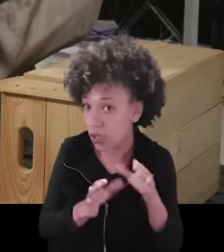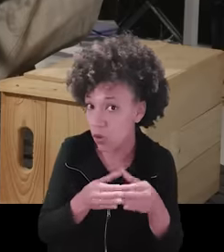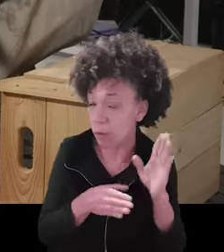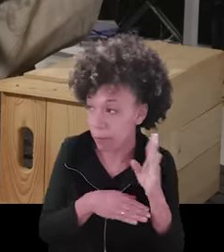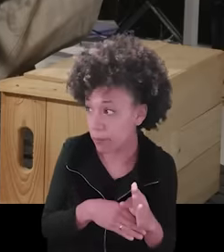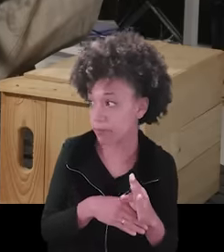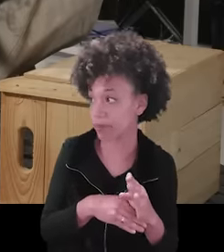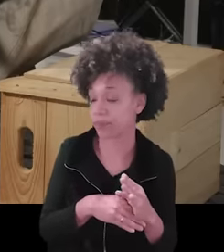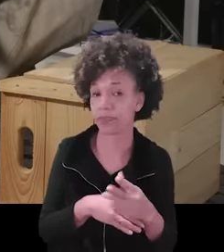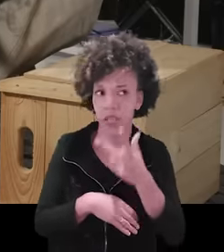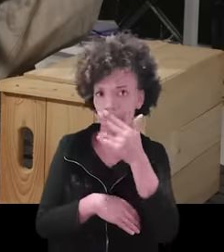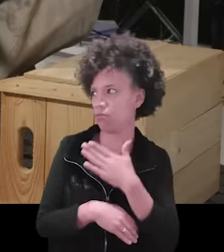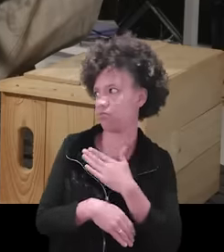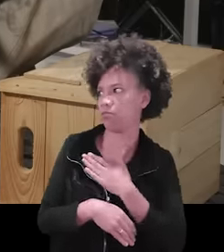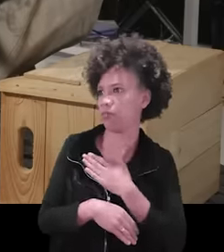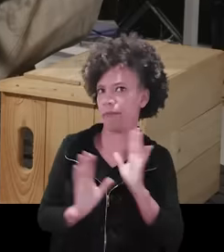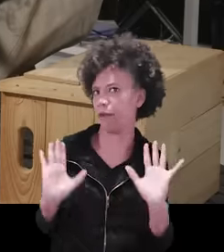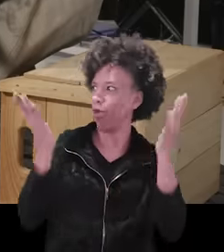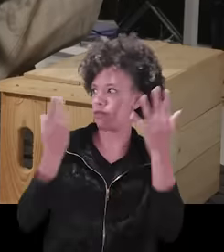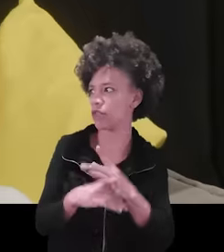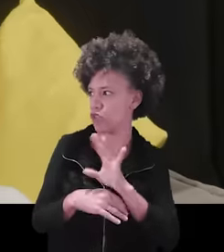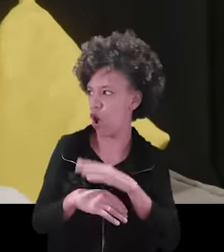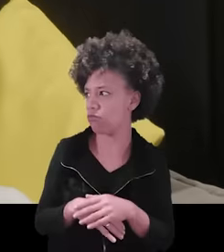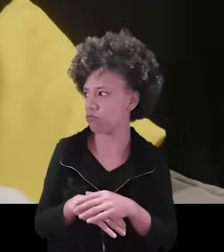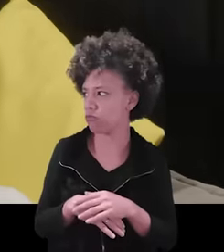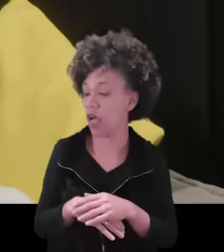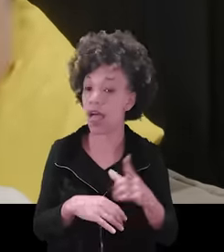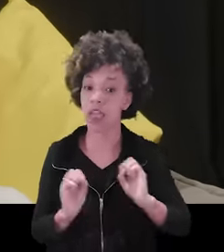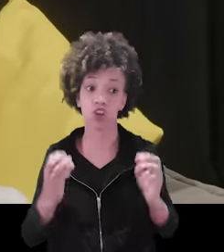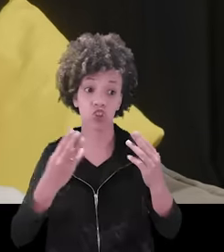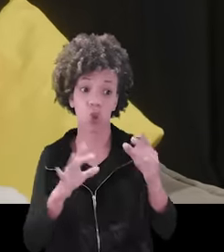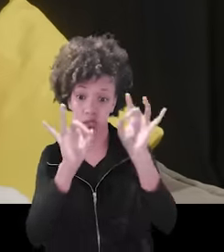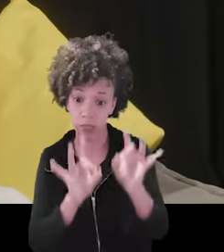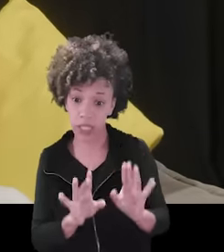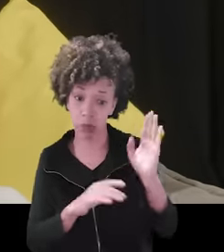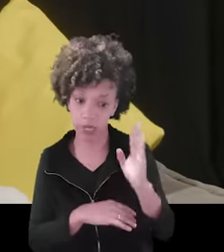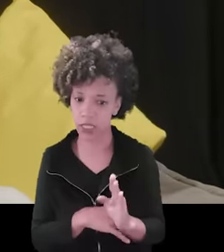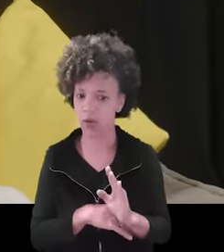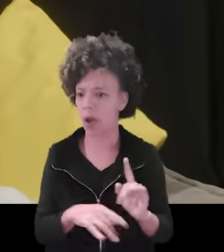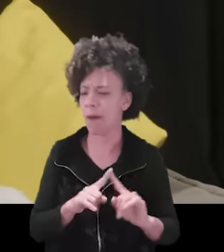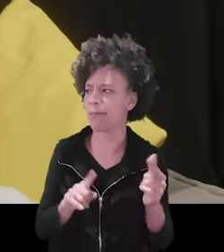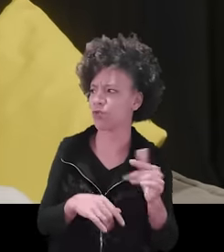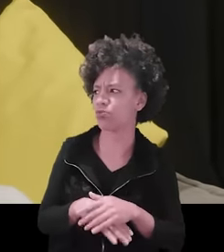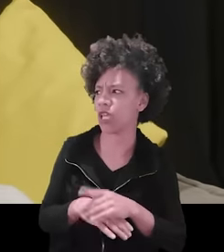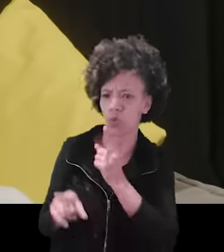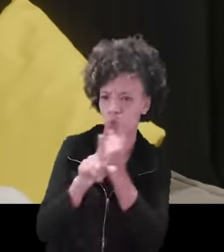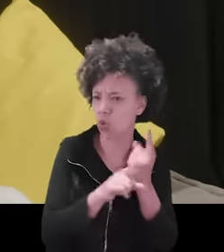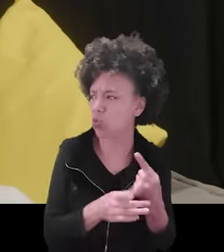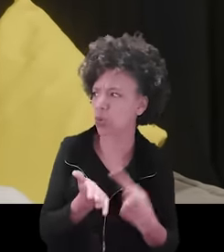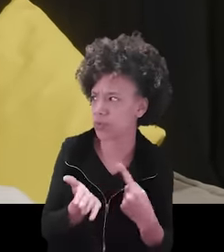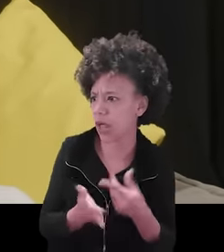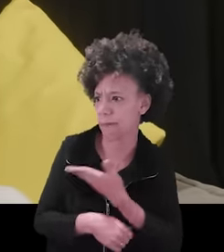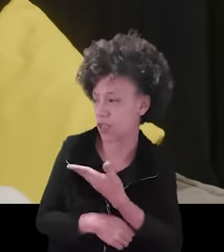uma comunidade brasileira comunidade de Brasília o machismo que é uma coisa para festa tem um Brazilian Day mas não tenho tipo cara vamos você tá fazendo um trabalho